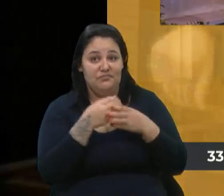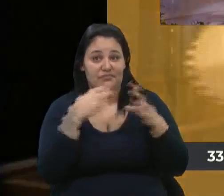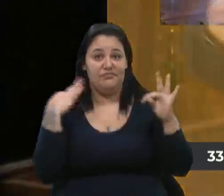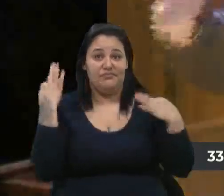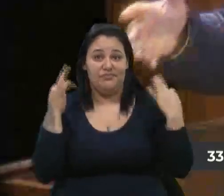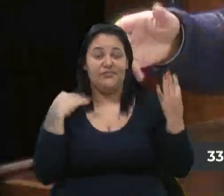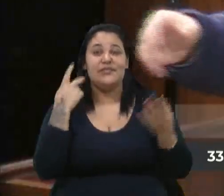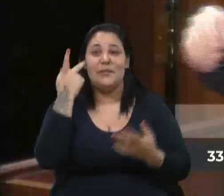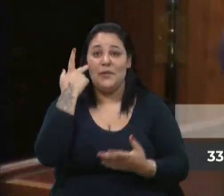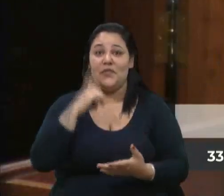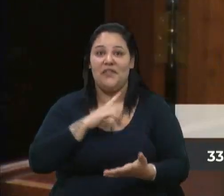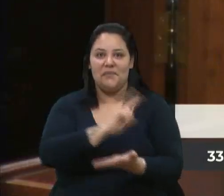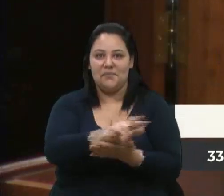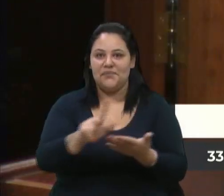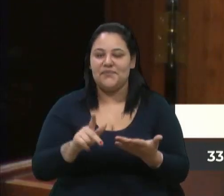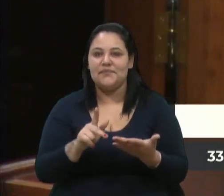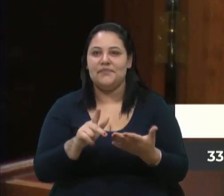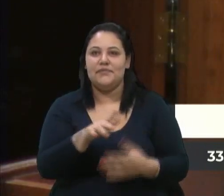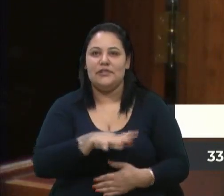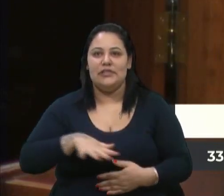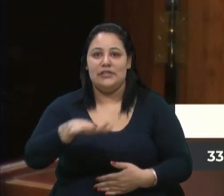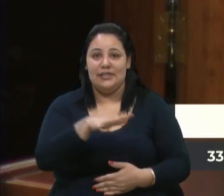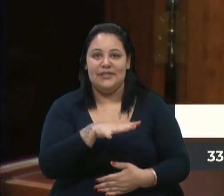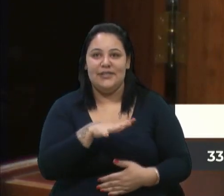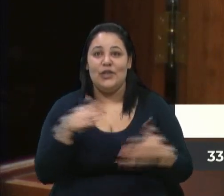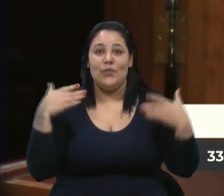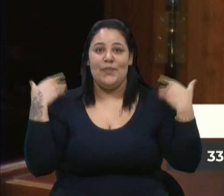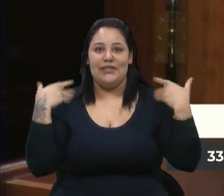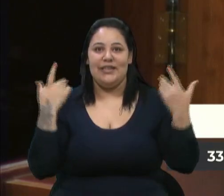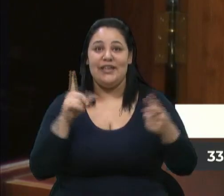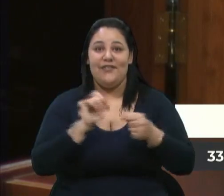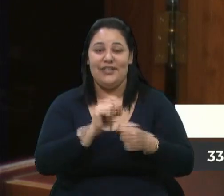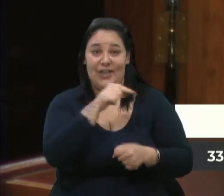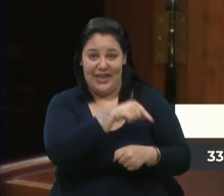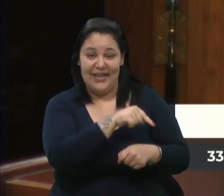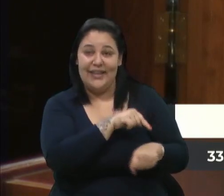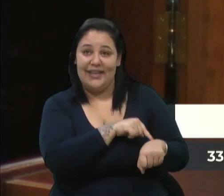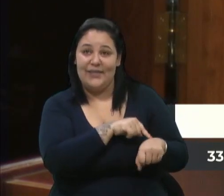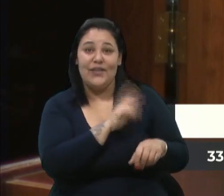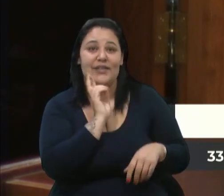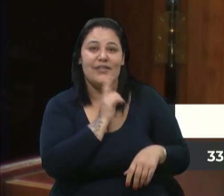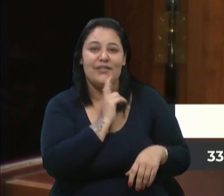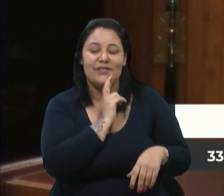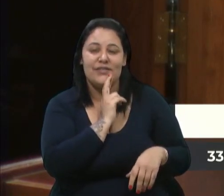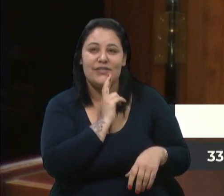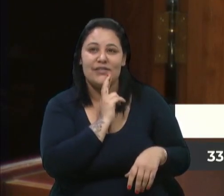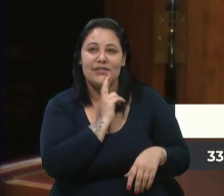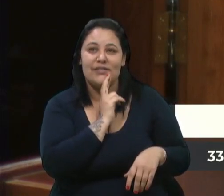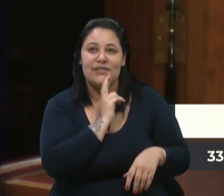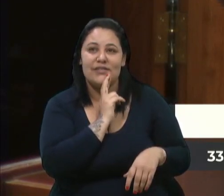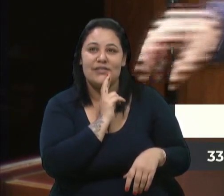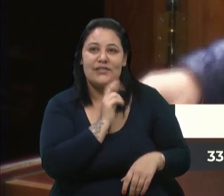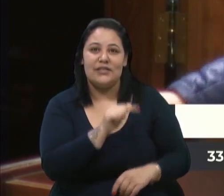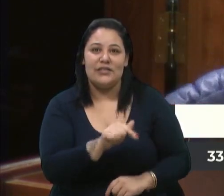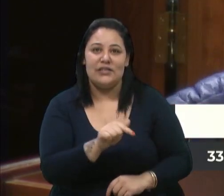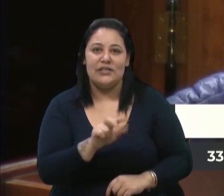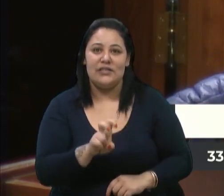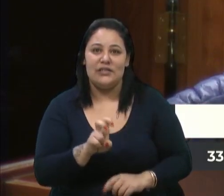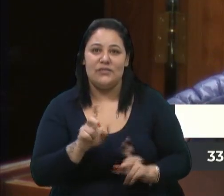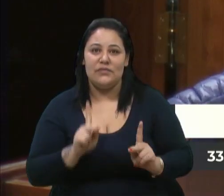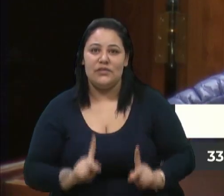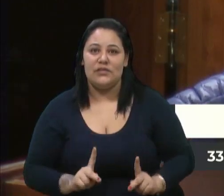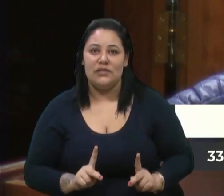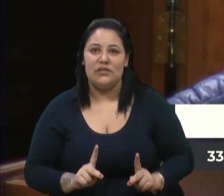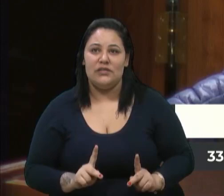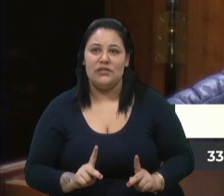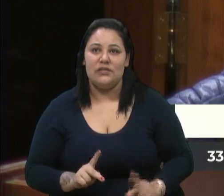tem várias áreas, e no tour que estava sendo realizado naquele momento dentro do Allianz Parque, de 75 pessoas,